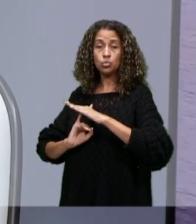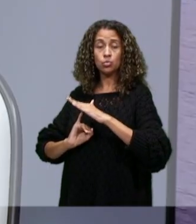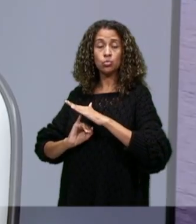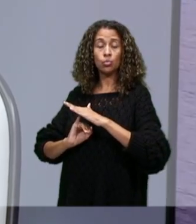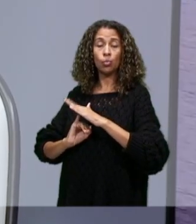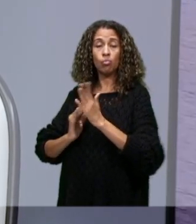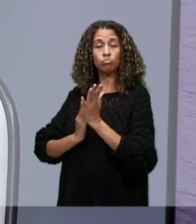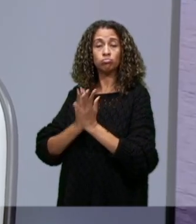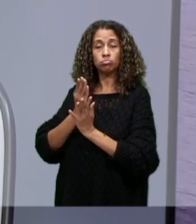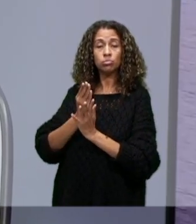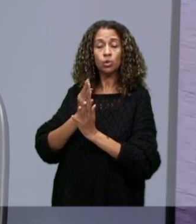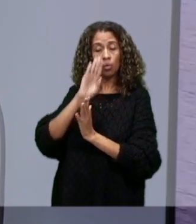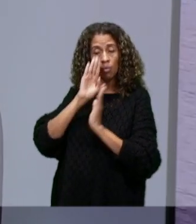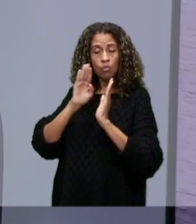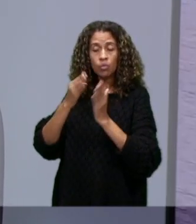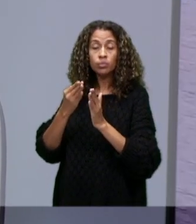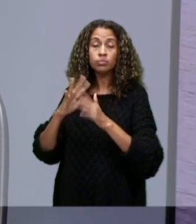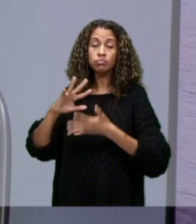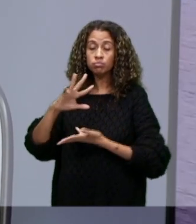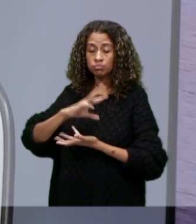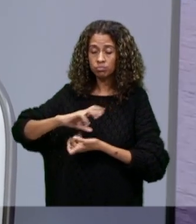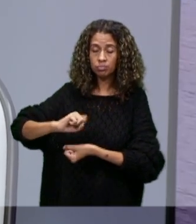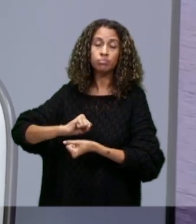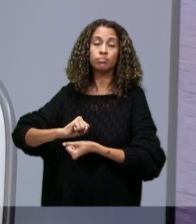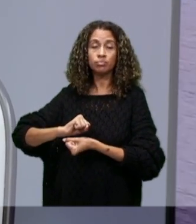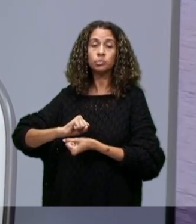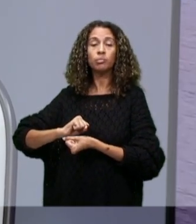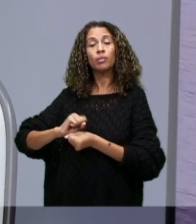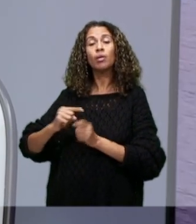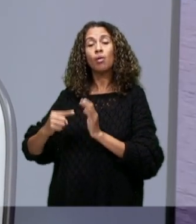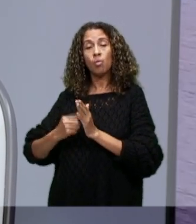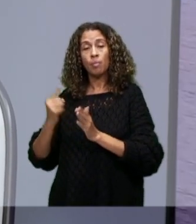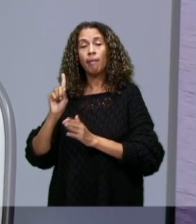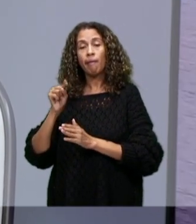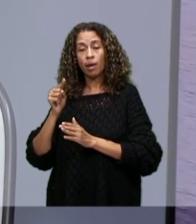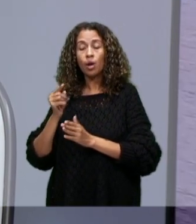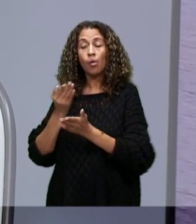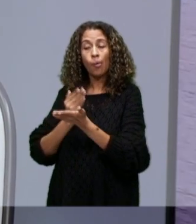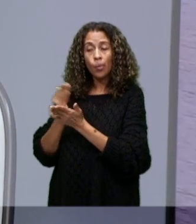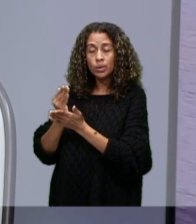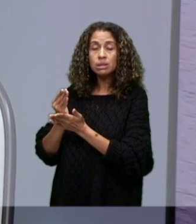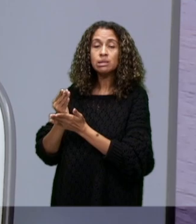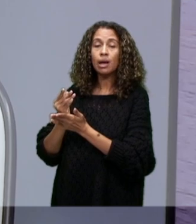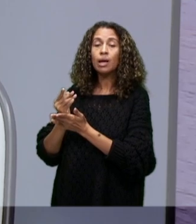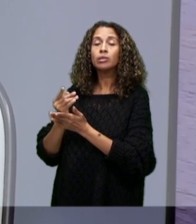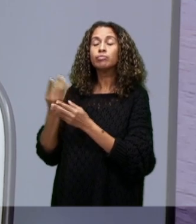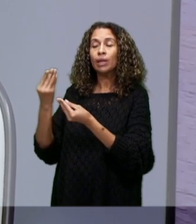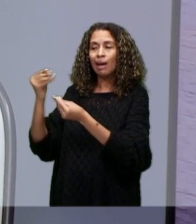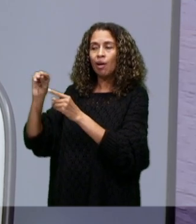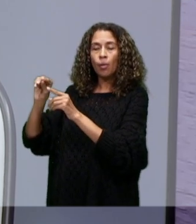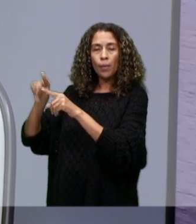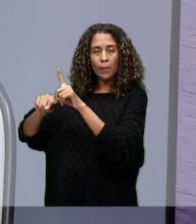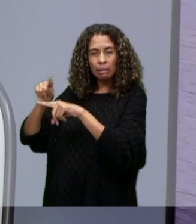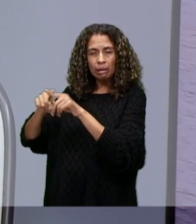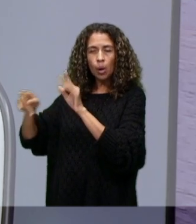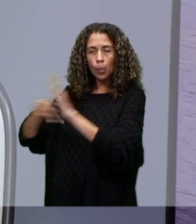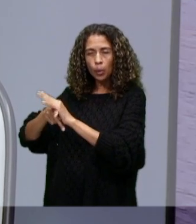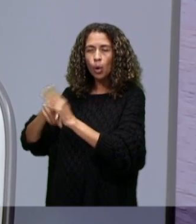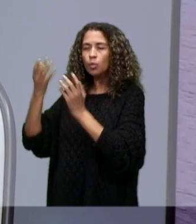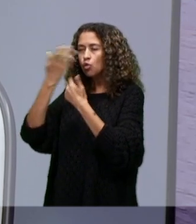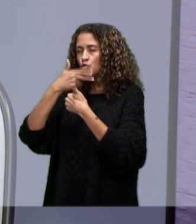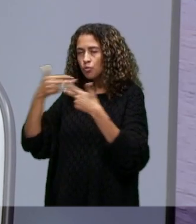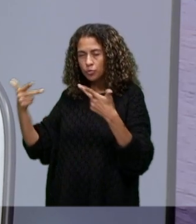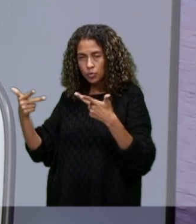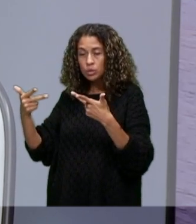Federal de ações voltadas para a sustentabilidade. Uma delas foi o início da compostagem e da horta. A professora Juliana, a professora Jana